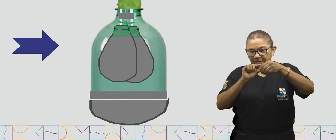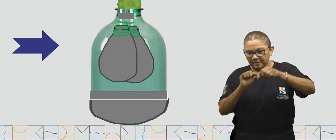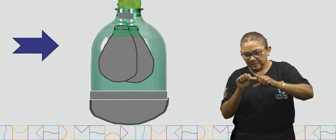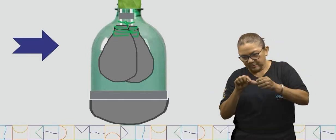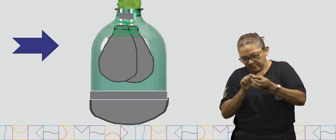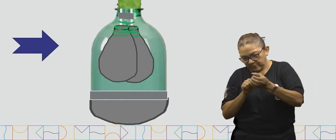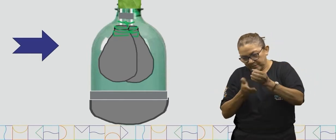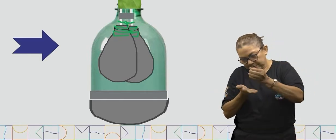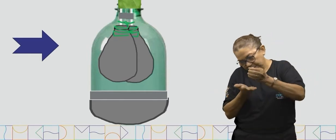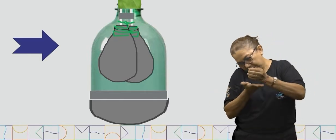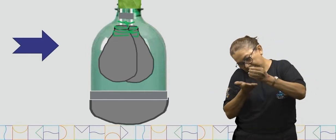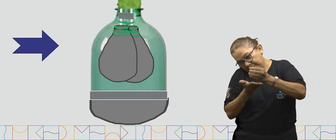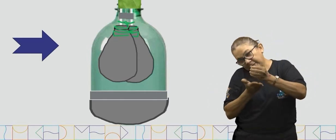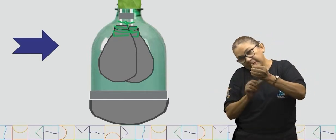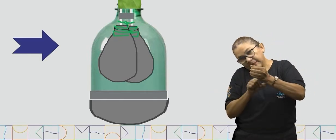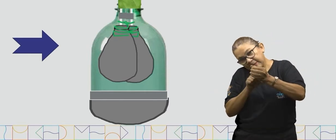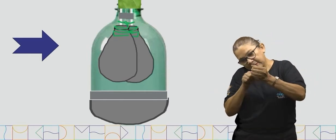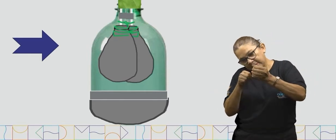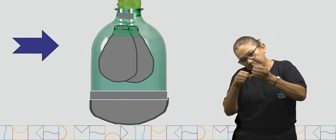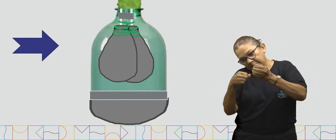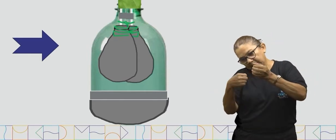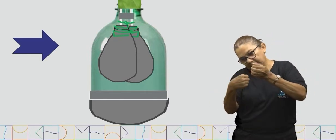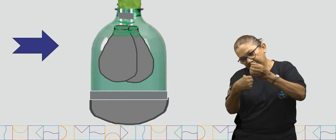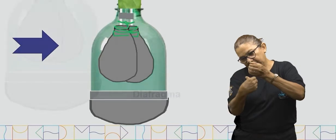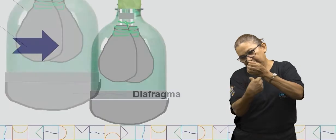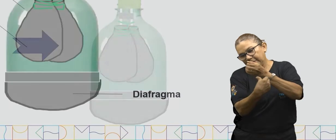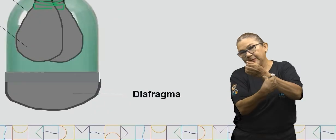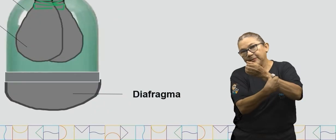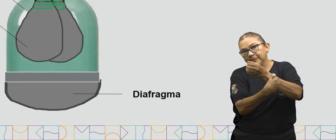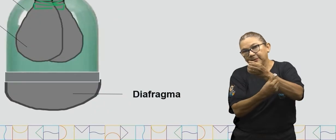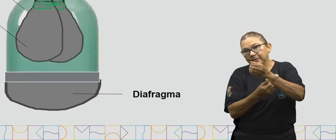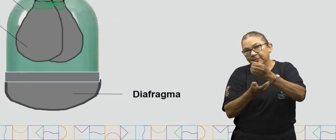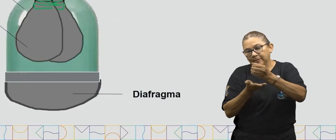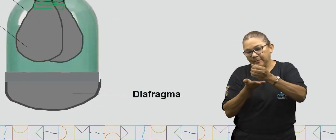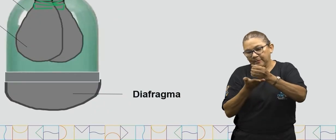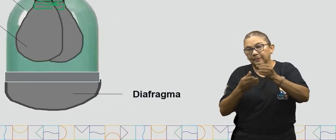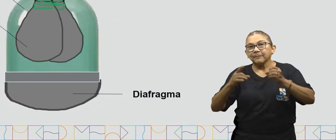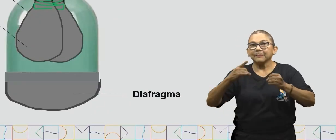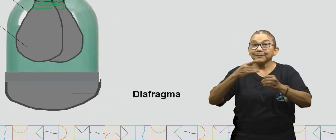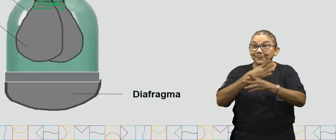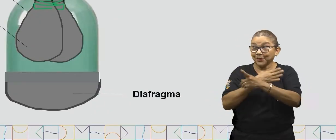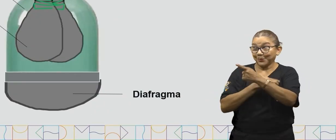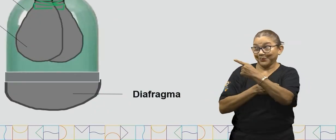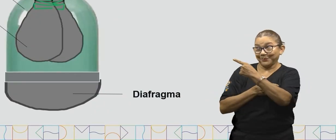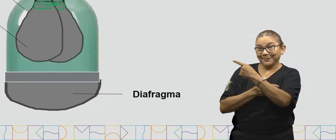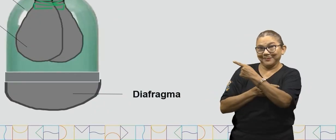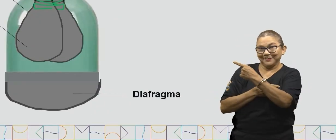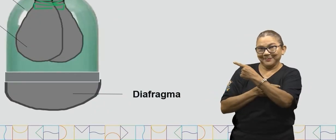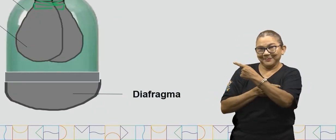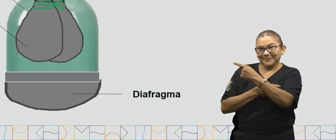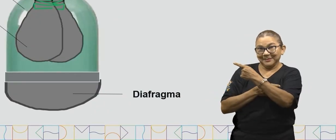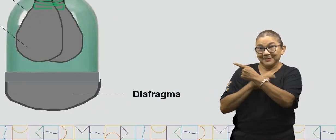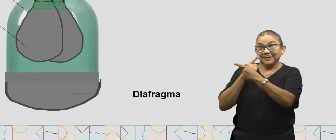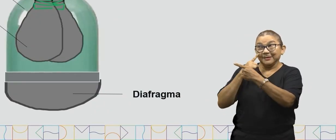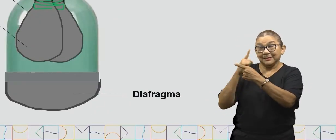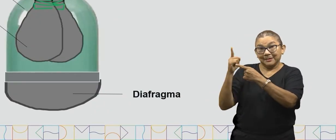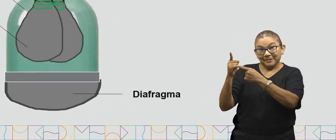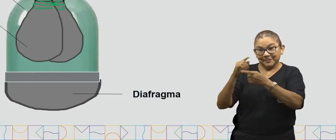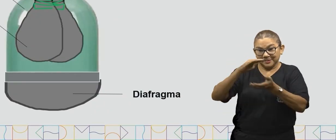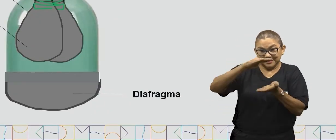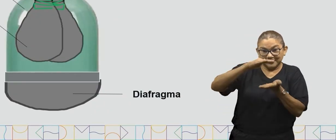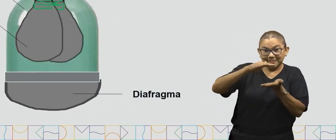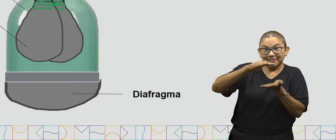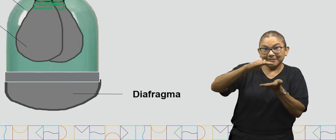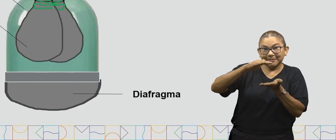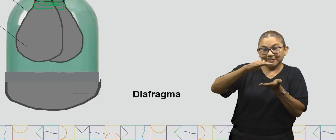fita adesiva na parte larga da garrafa PET. O experimento está pronto. Neste experimento, a garrafa